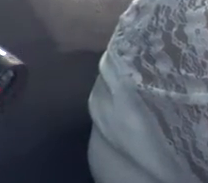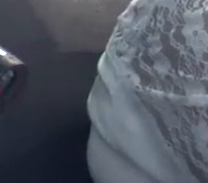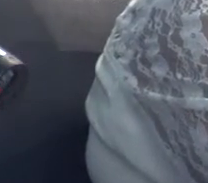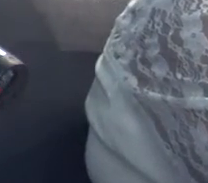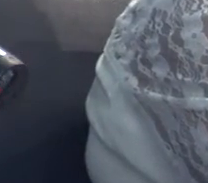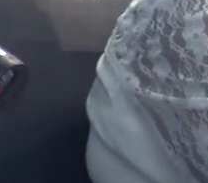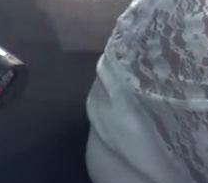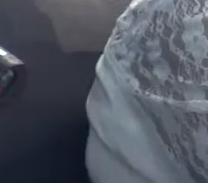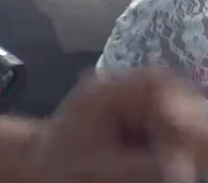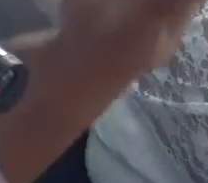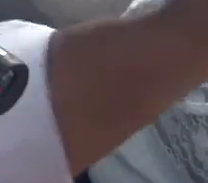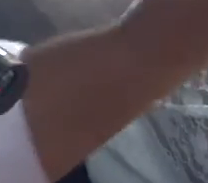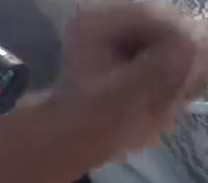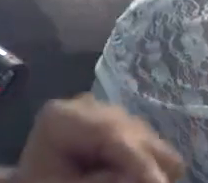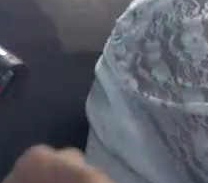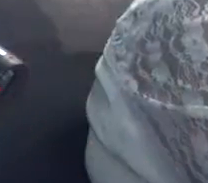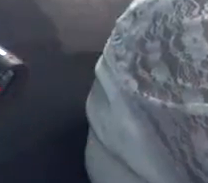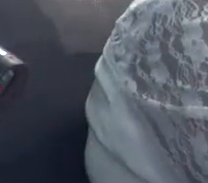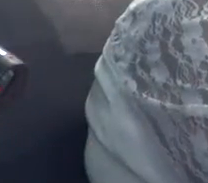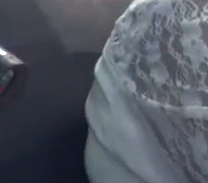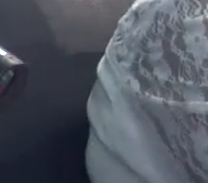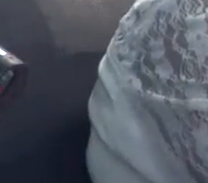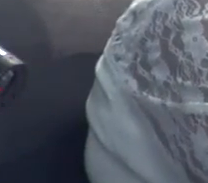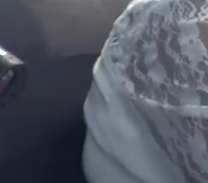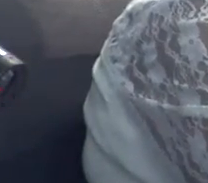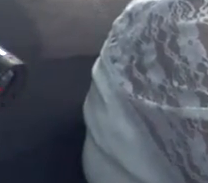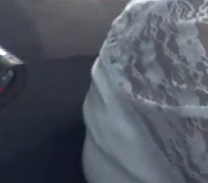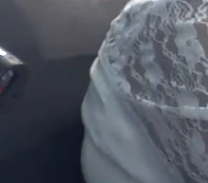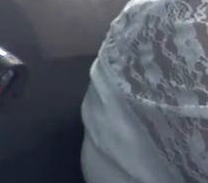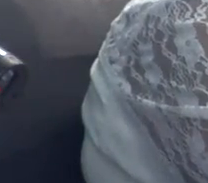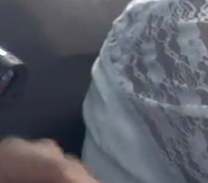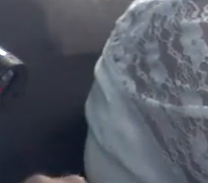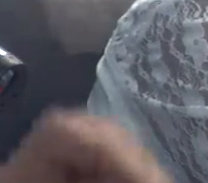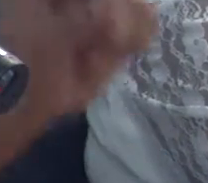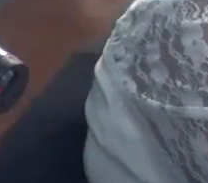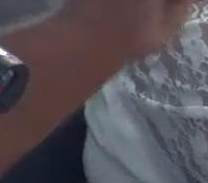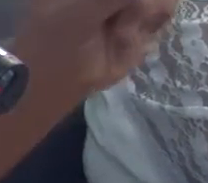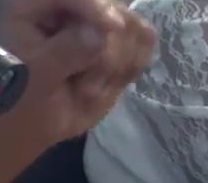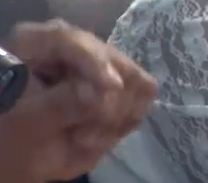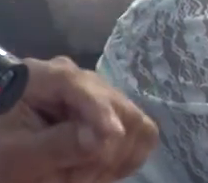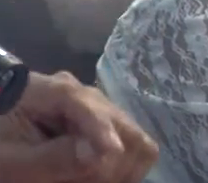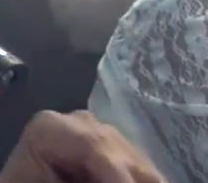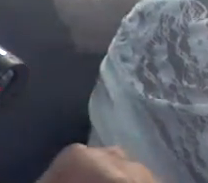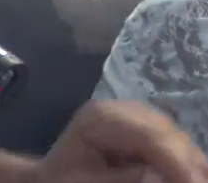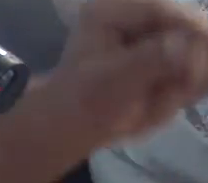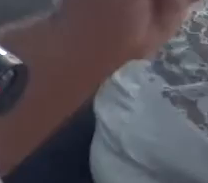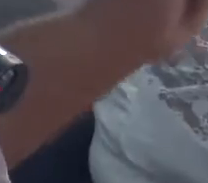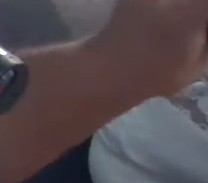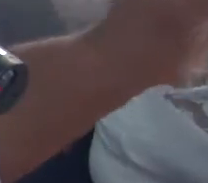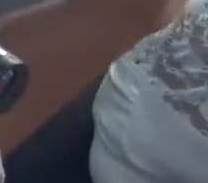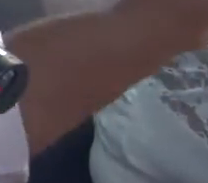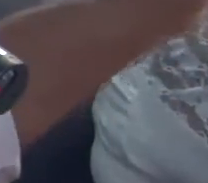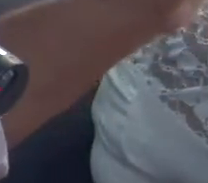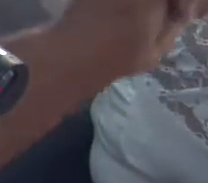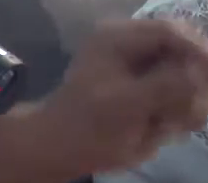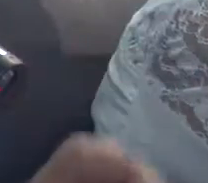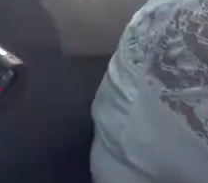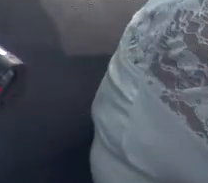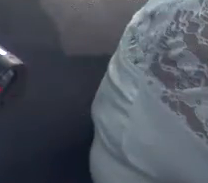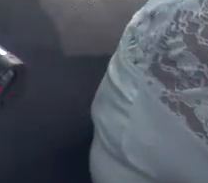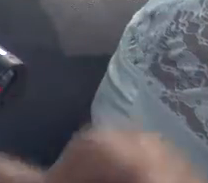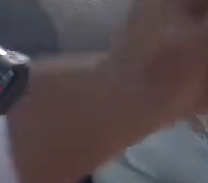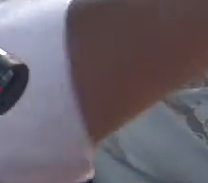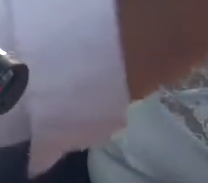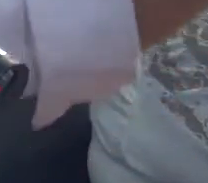Se não é nós do Partido dos Trabalhadores, não existia educação inclusiva. Então, essa é a igualdade que queremos, é ter o mesmo direito do